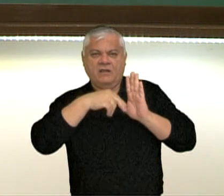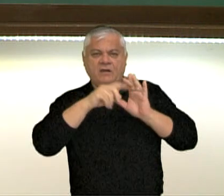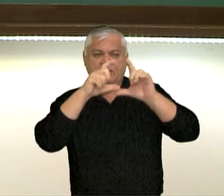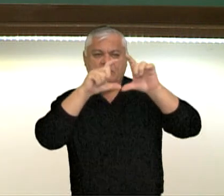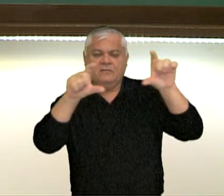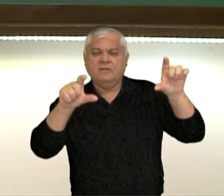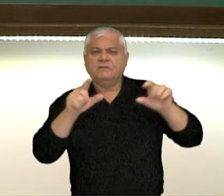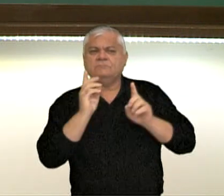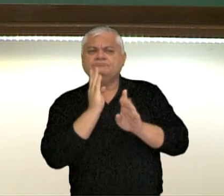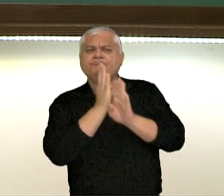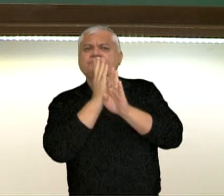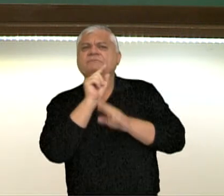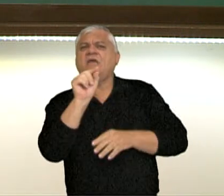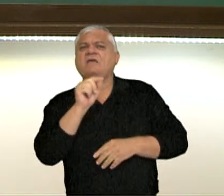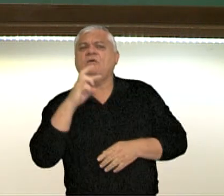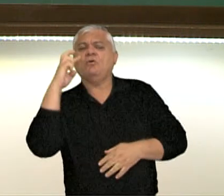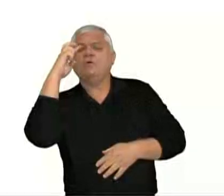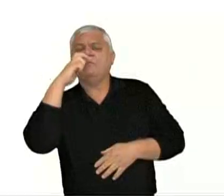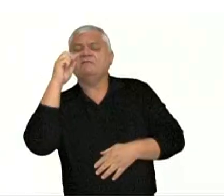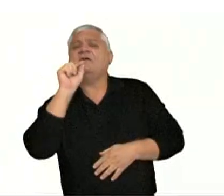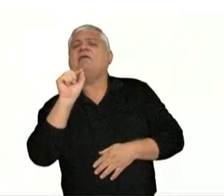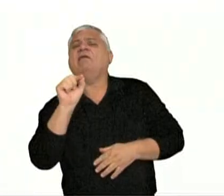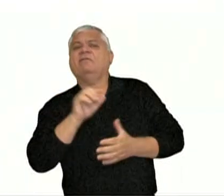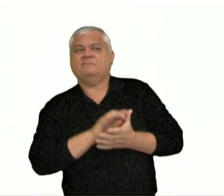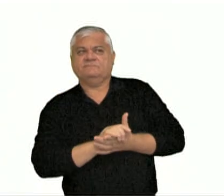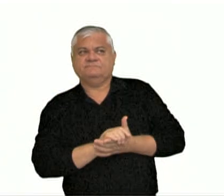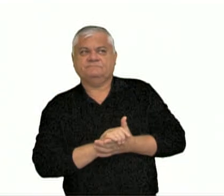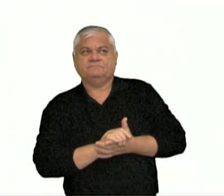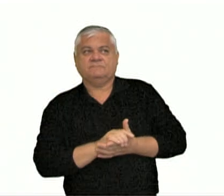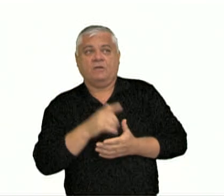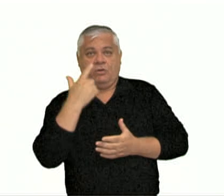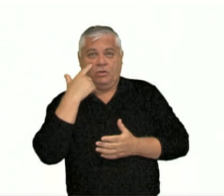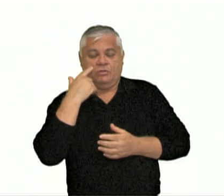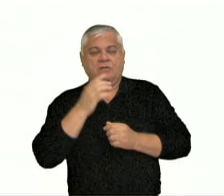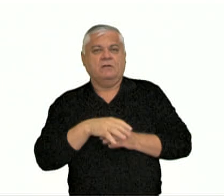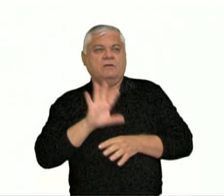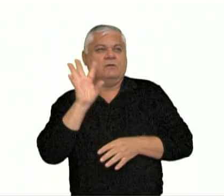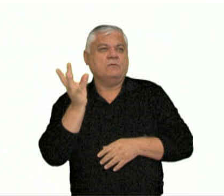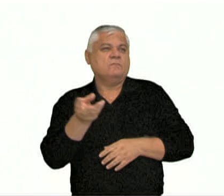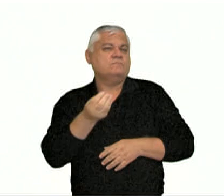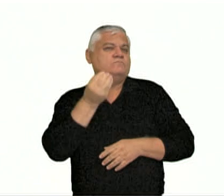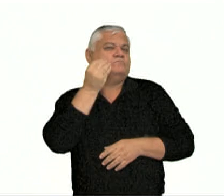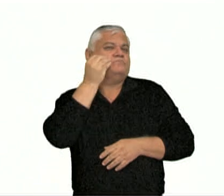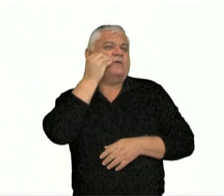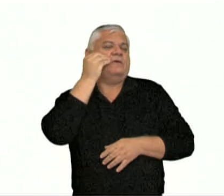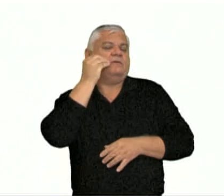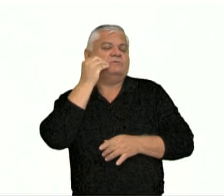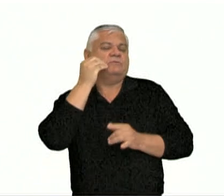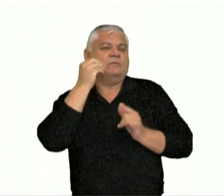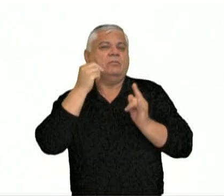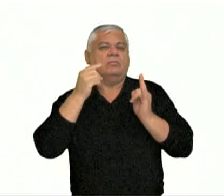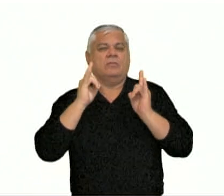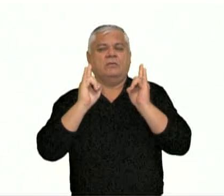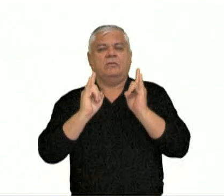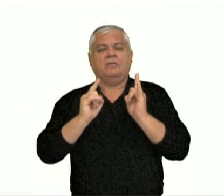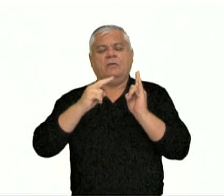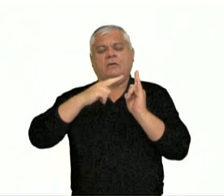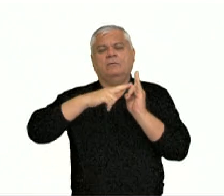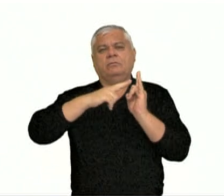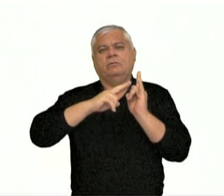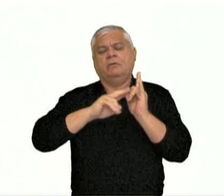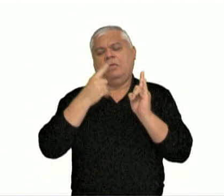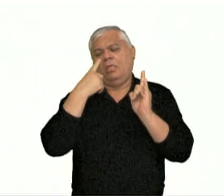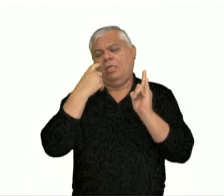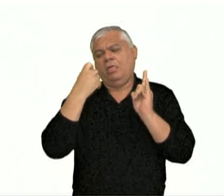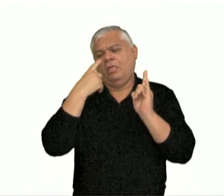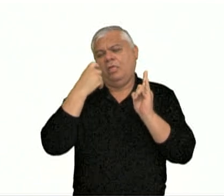observador. Retomando o texto, o beijo rebentou em soluços e os olhos não puderam conter as